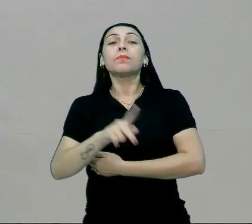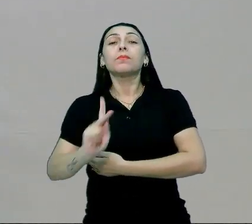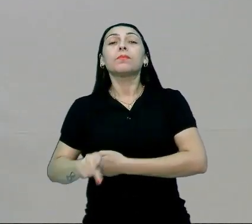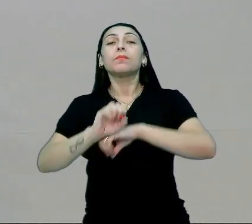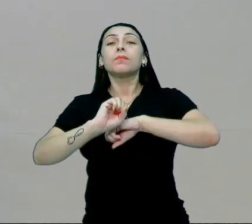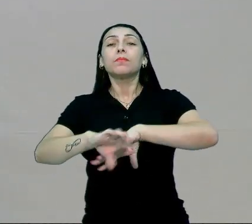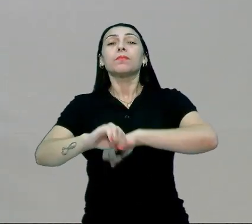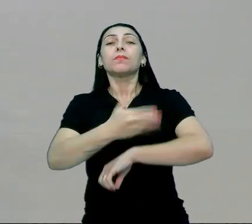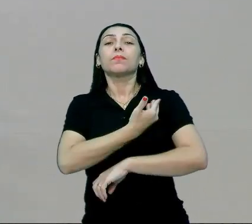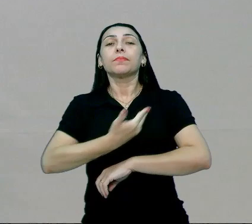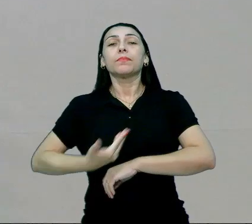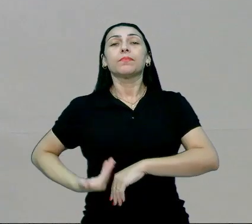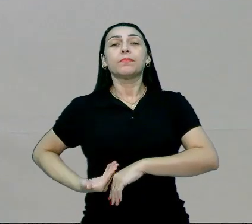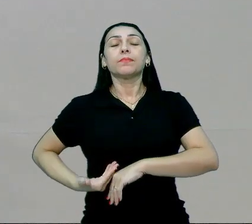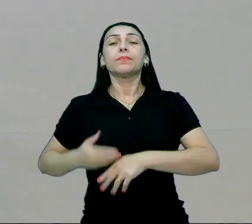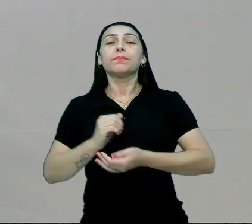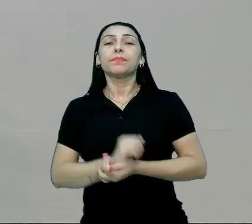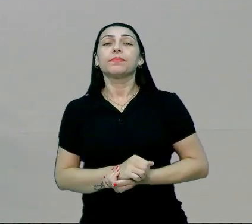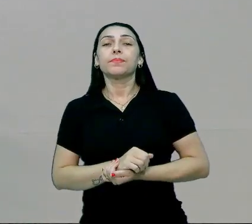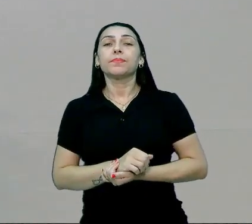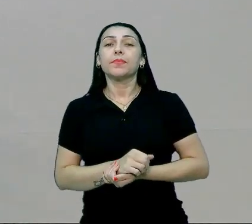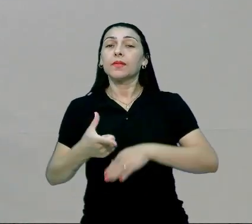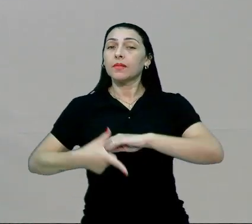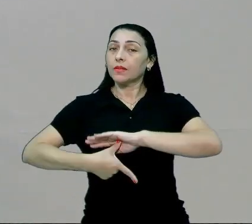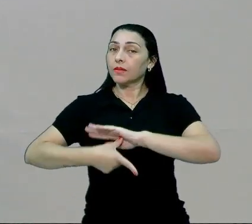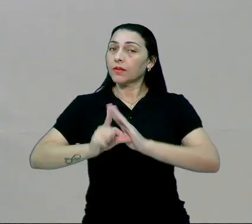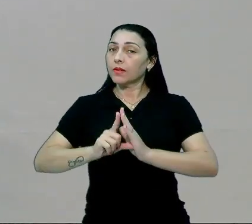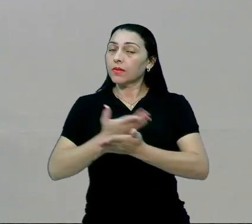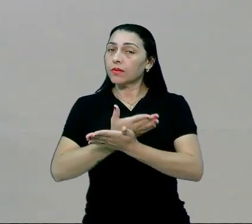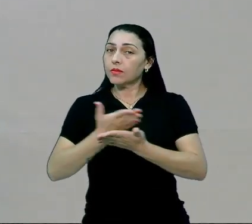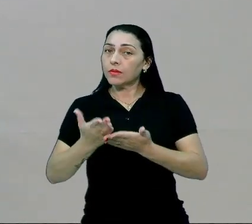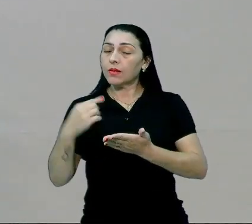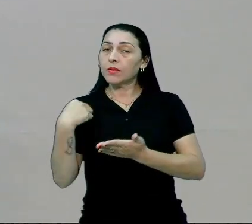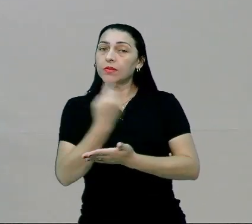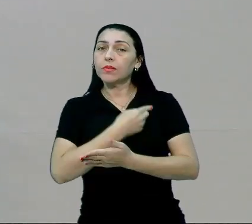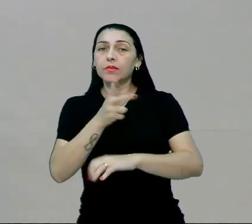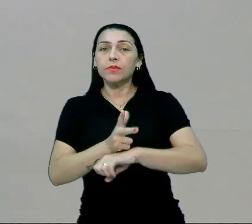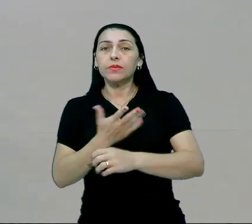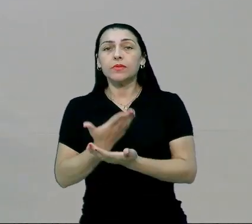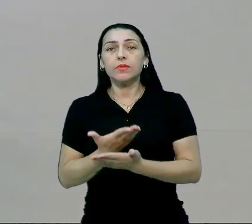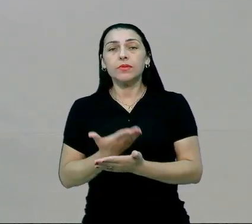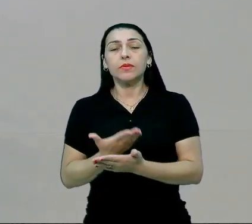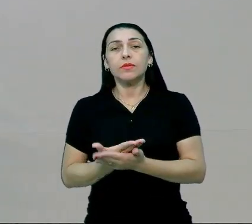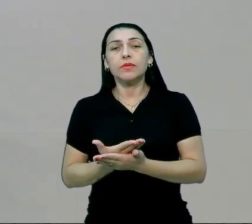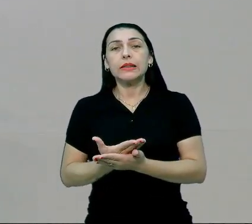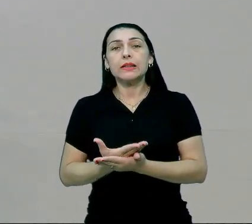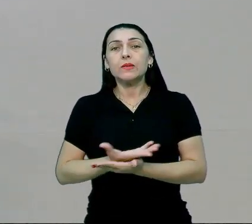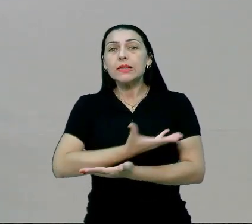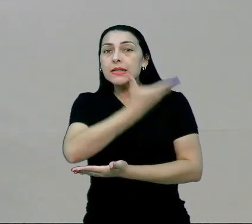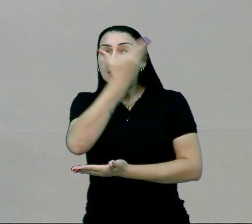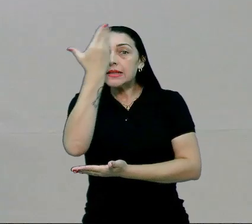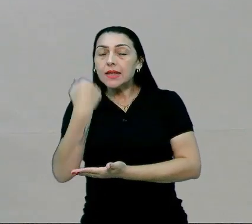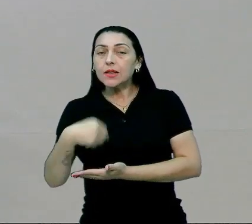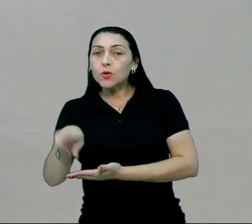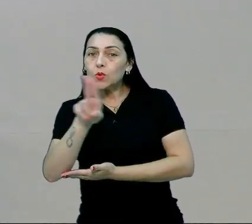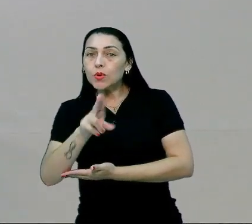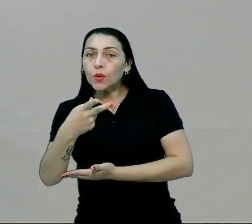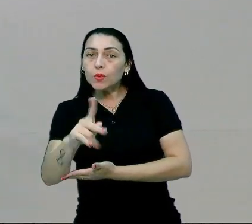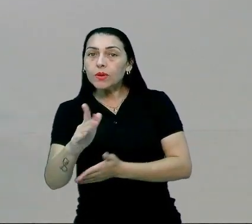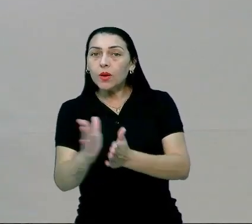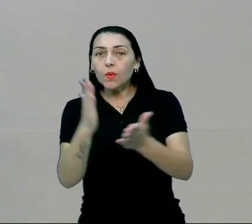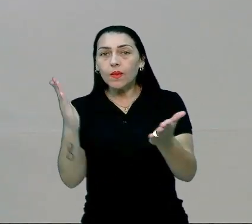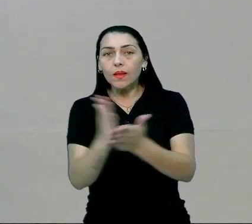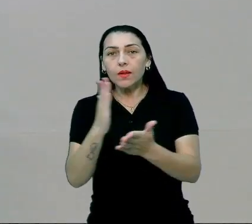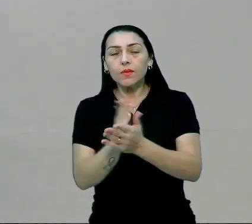professor da Rede Pública de Ensino. E antes de começar a nossa videoaula, não deixe de utilizar o seu